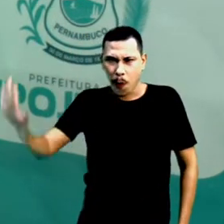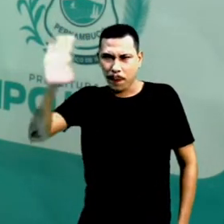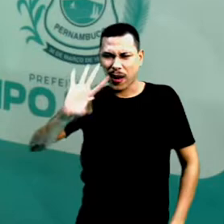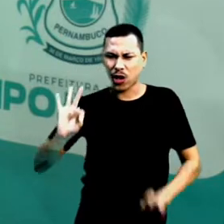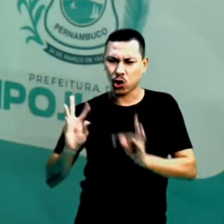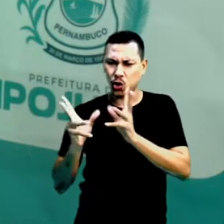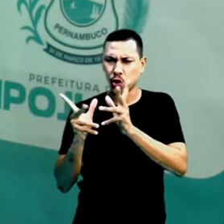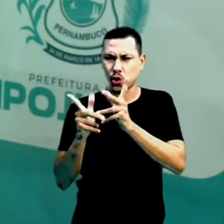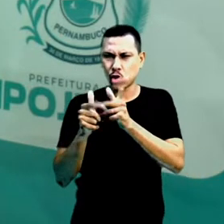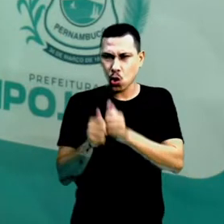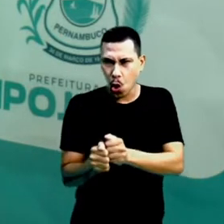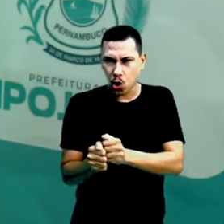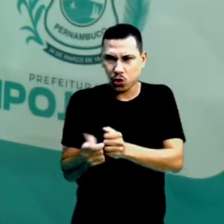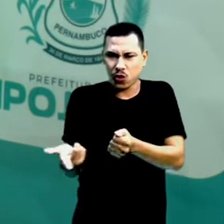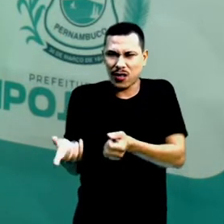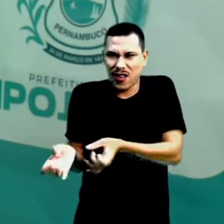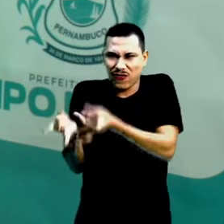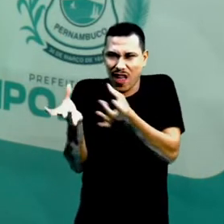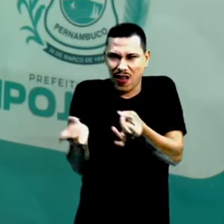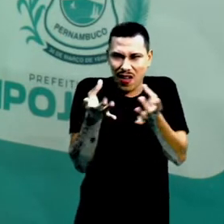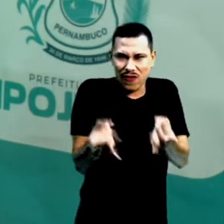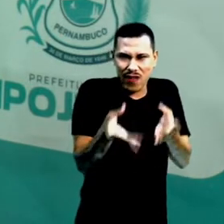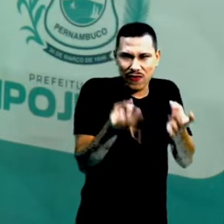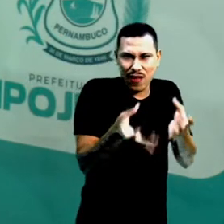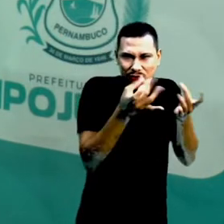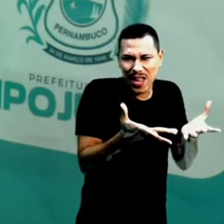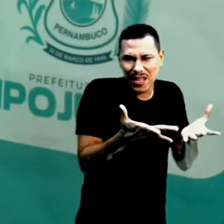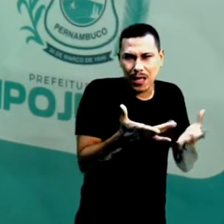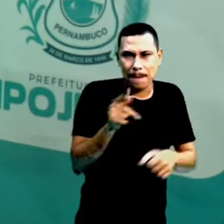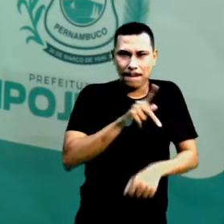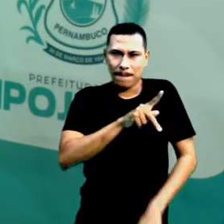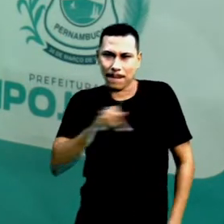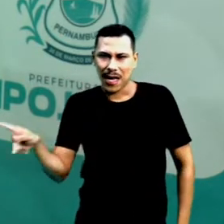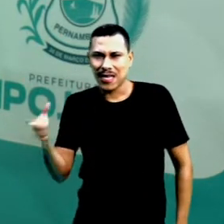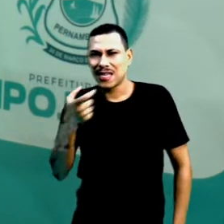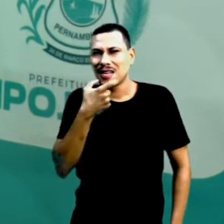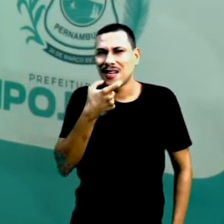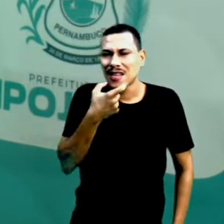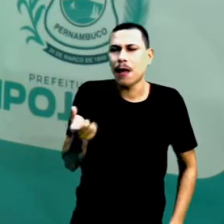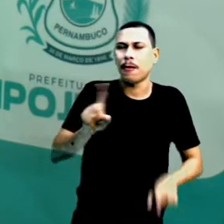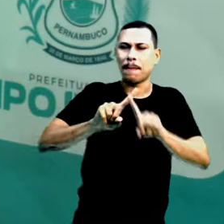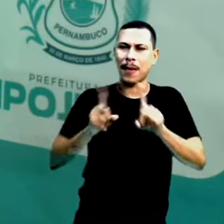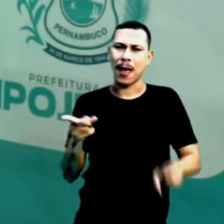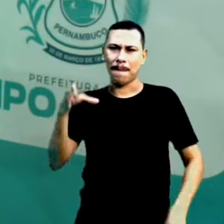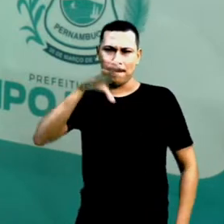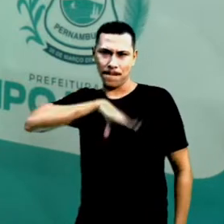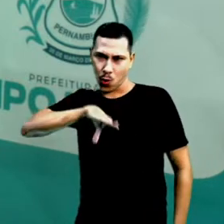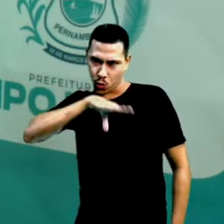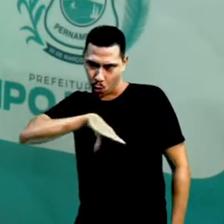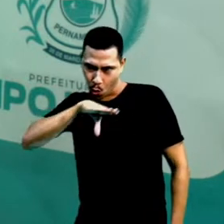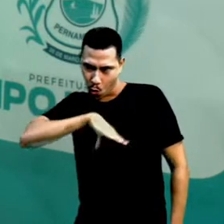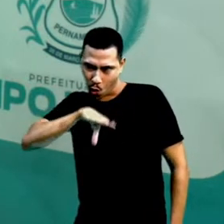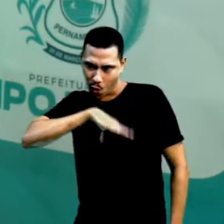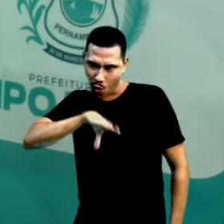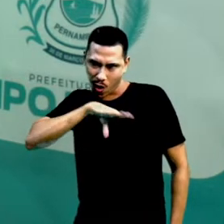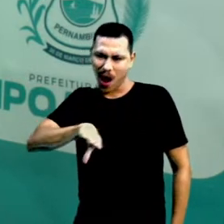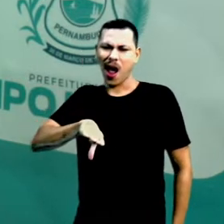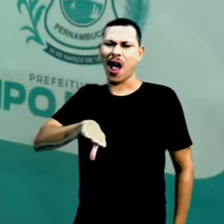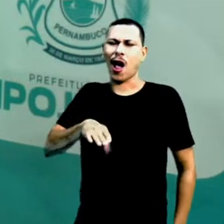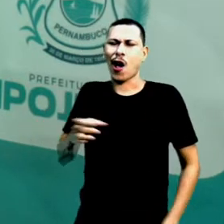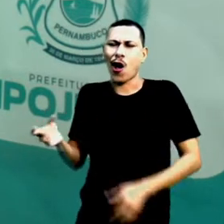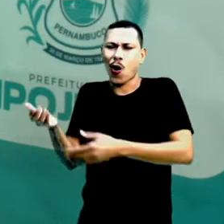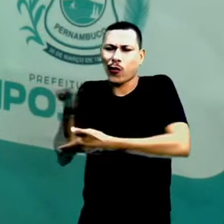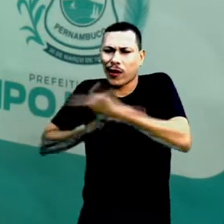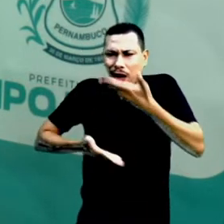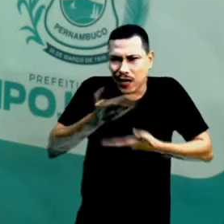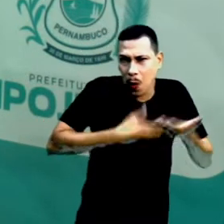com a Inglaterra. Porém, Portugal, que tinha muitas ligações com a Inglaterra, desobedeceu esse bloqueio continental